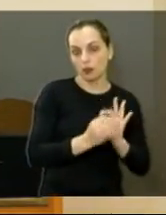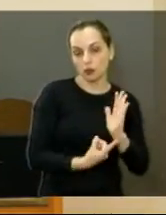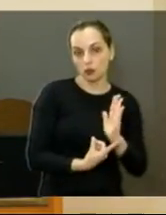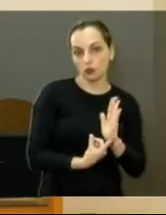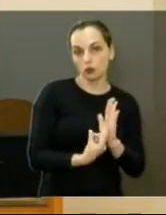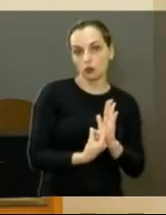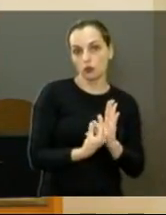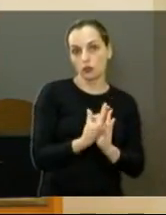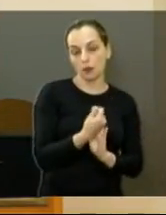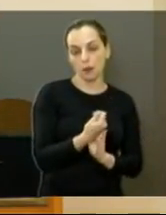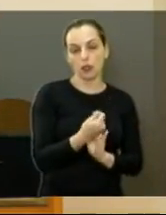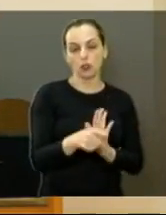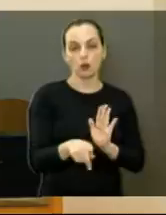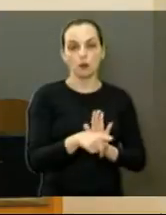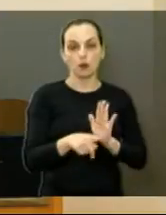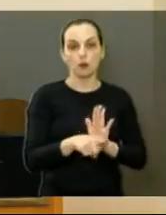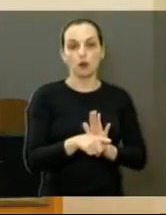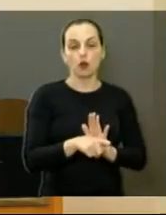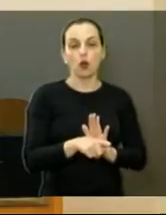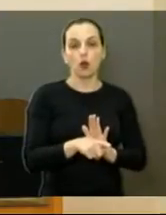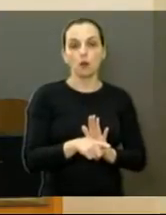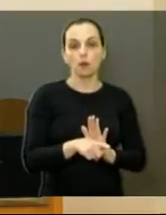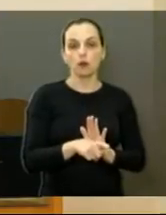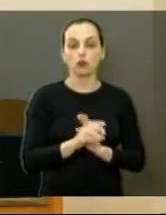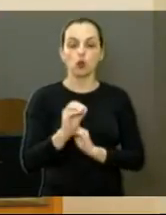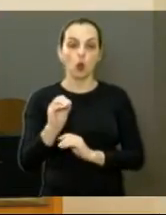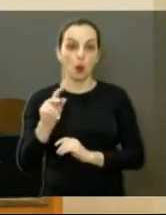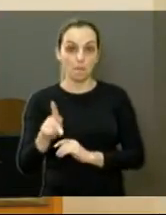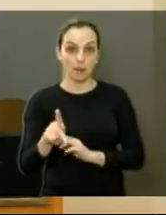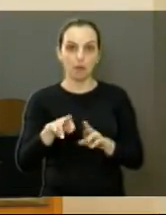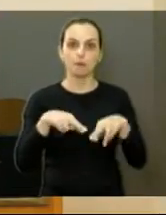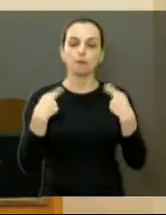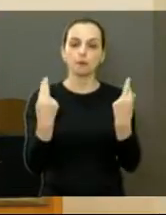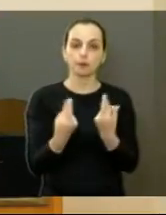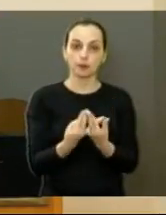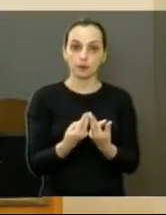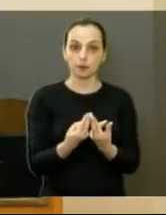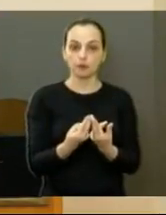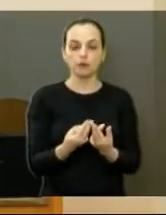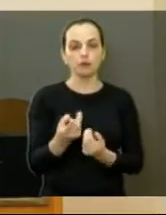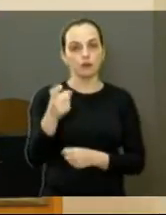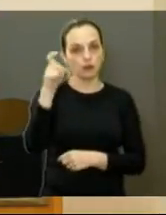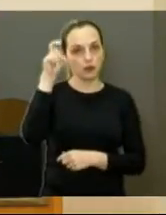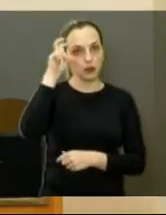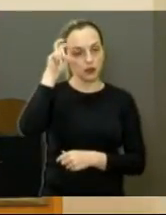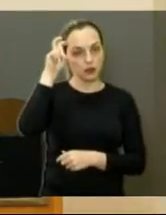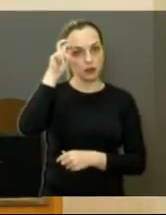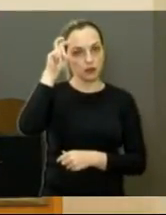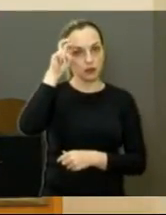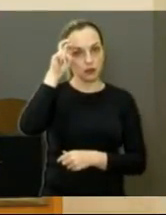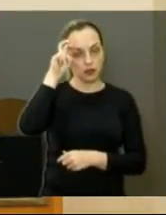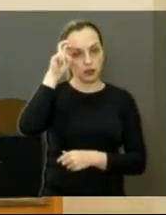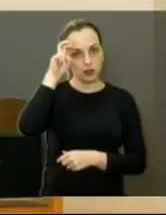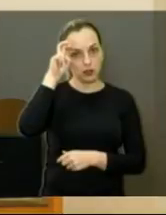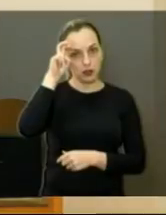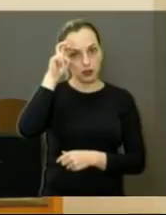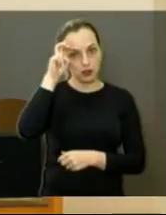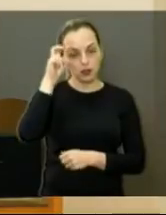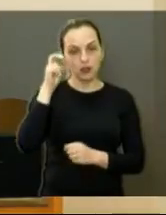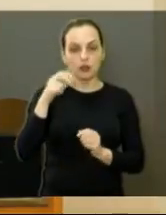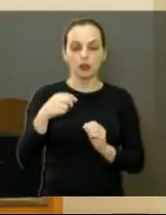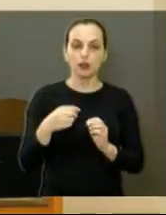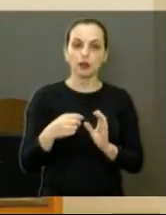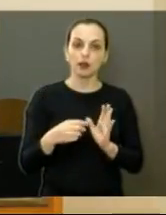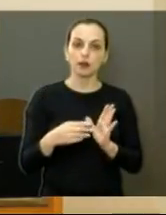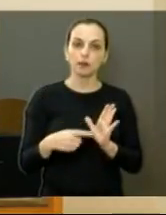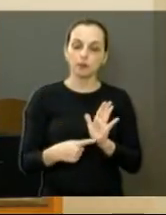orçamento, através do orçamento participativo. Na quinta-feira, também tivemos a prestação de contas